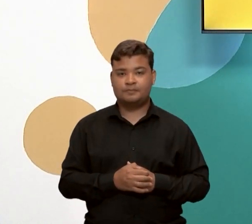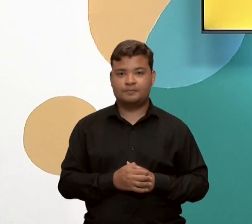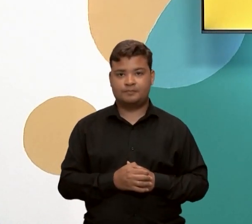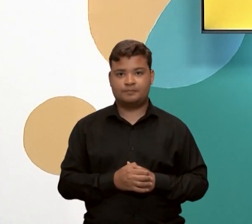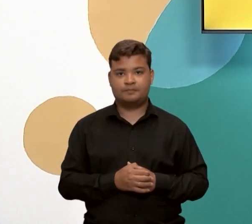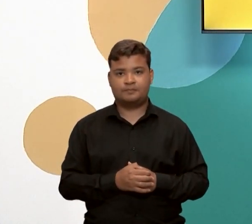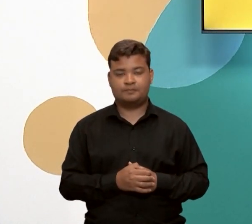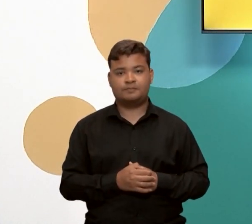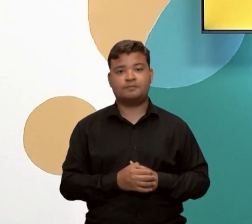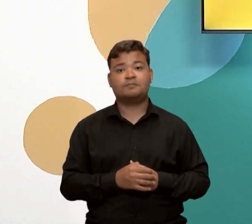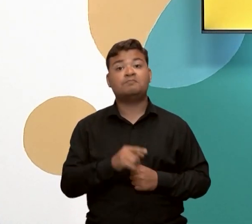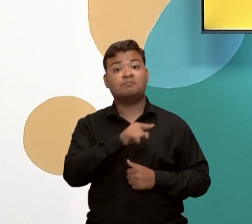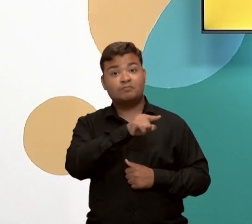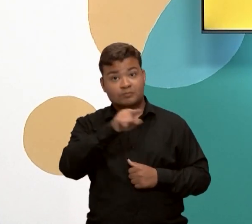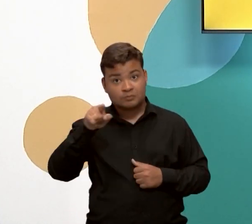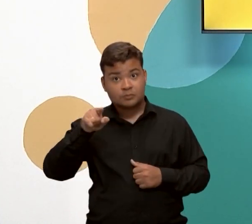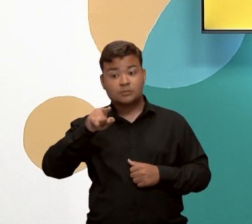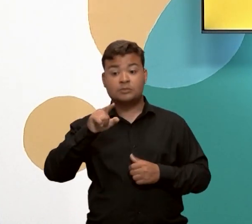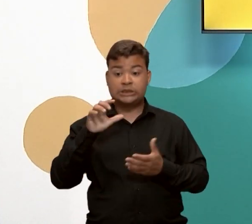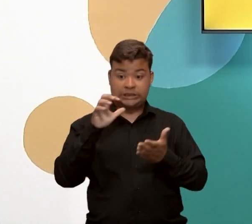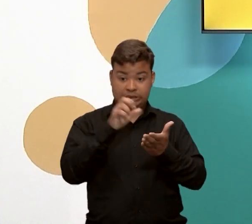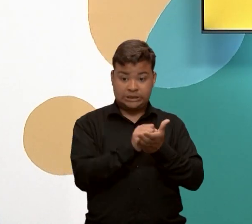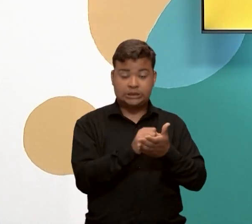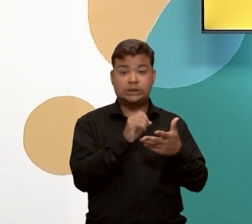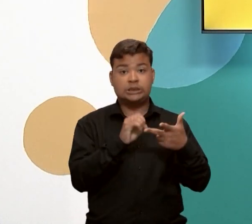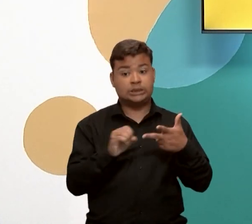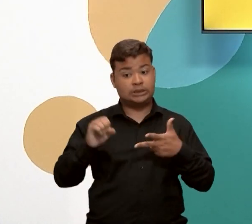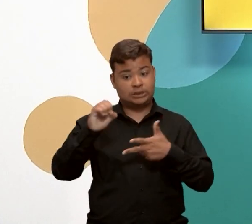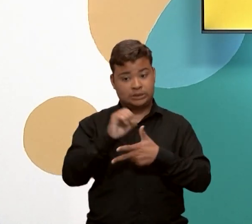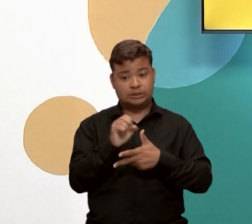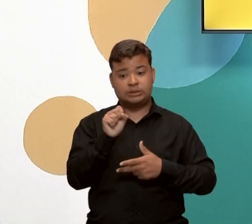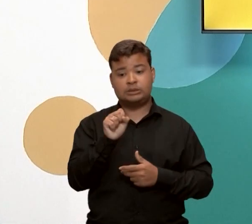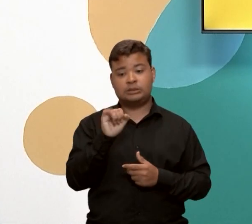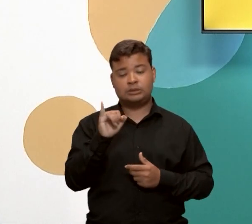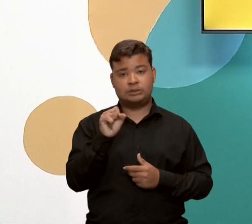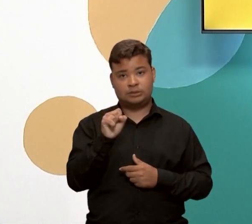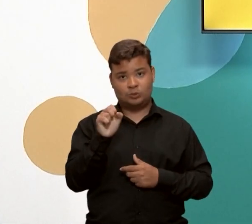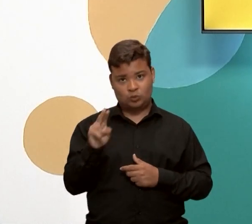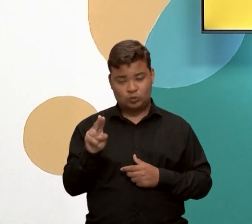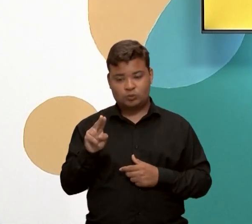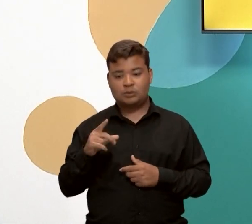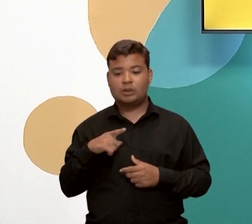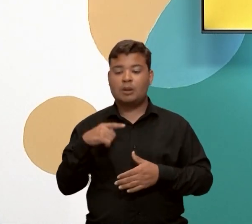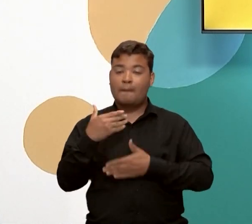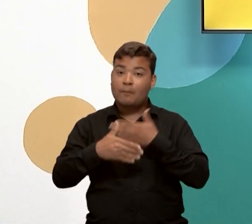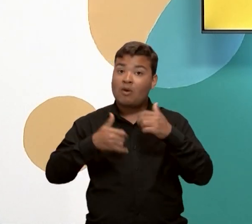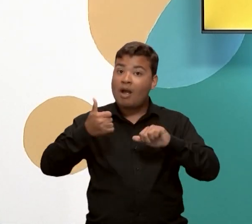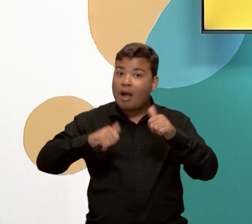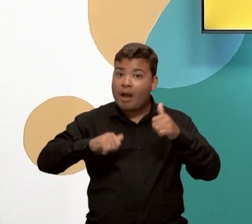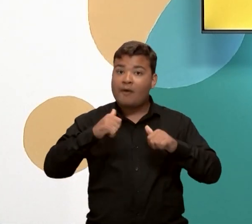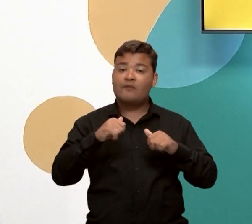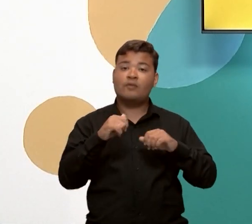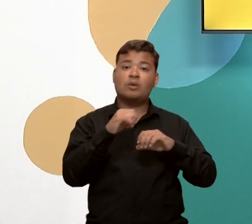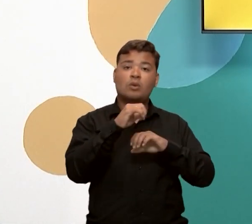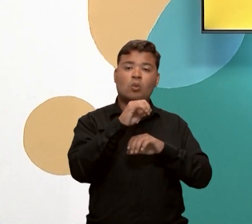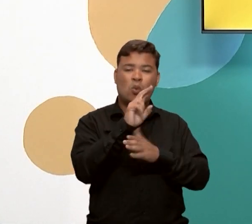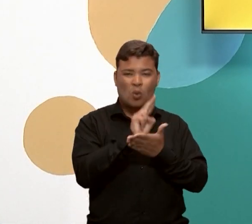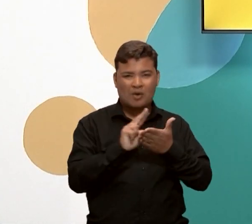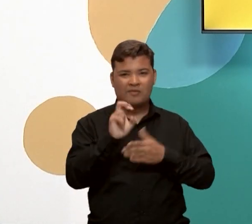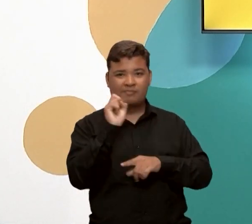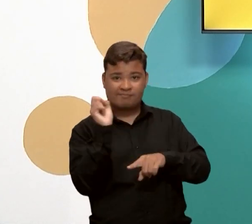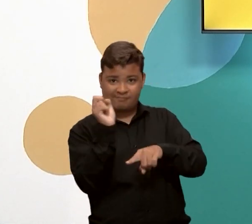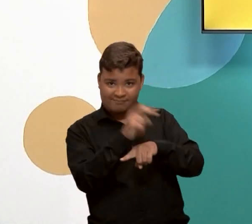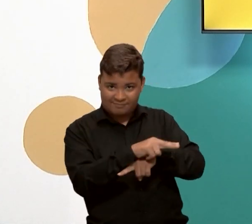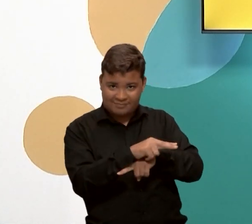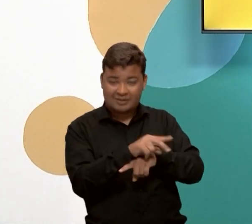que você que vai se inscrever no SISU, né, o processo de avaliação para entrada nas universidades, que fez a prova do